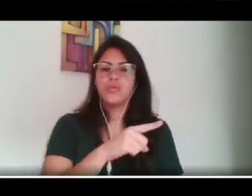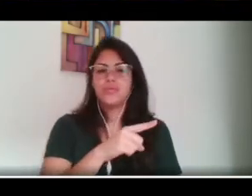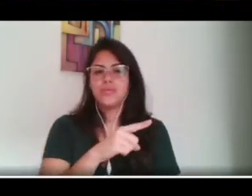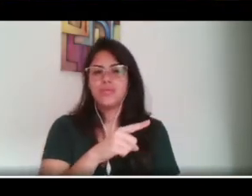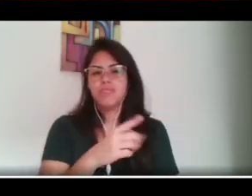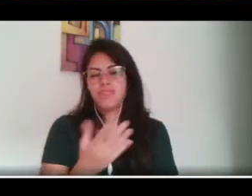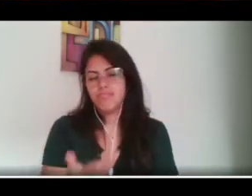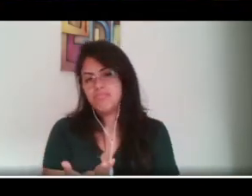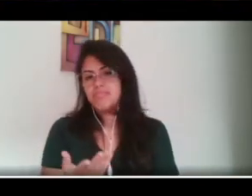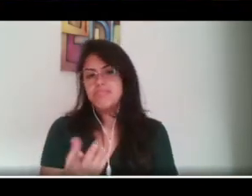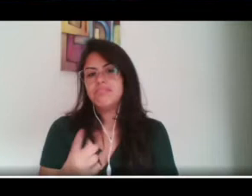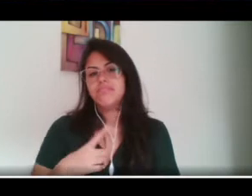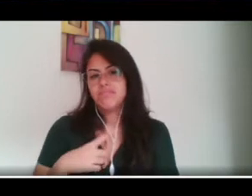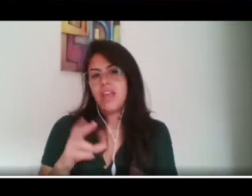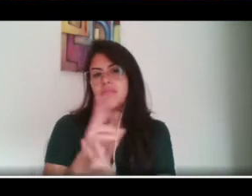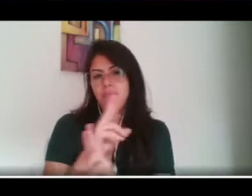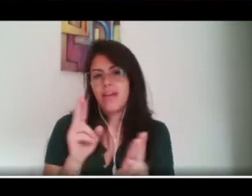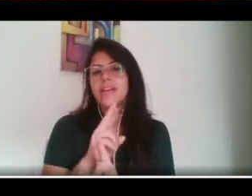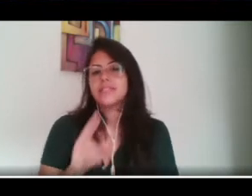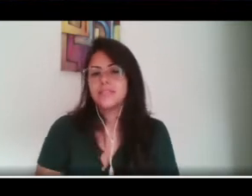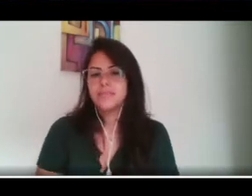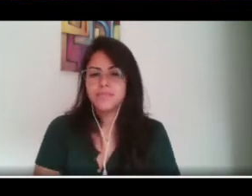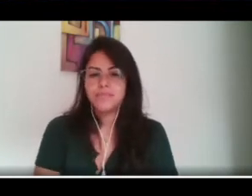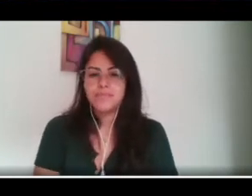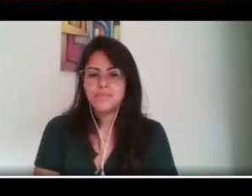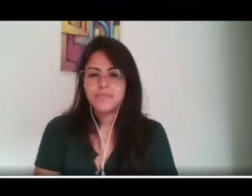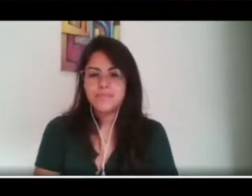Beleza. Posso continuar então, Yuri?